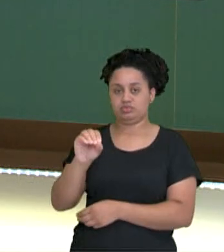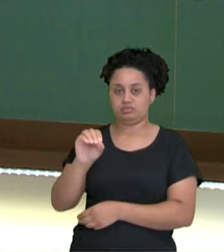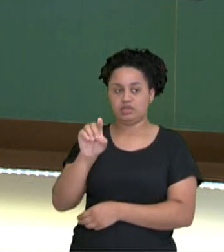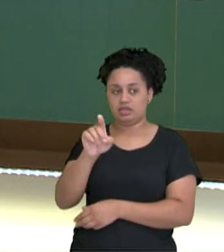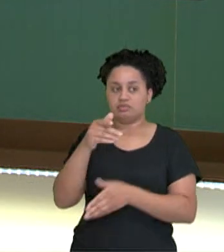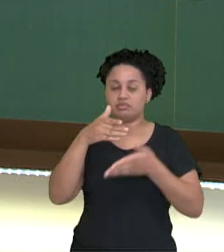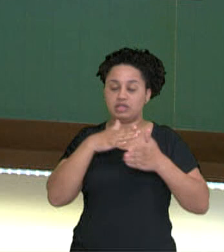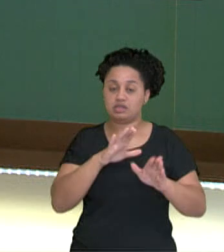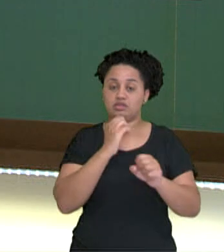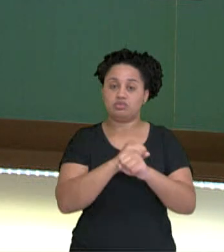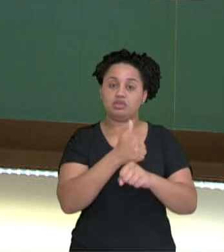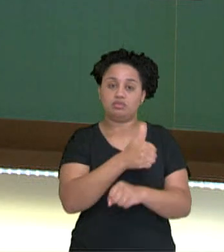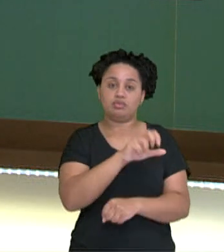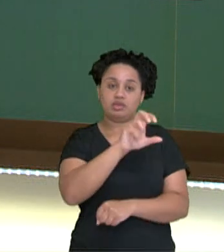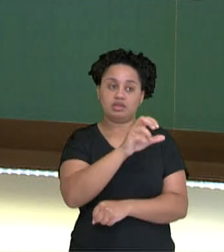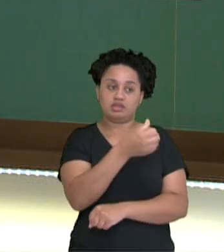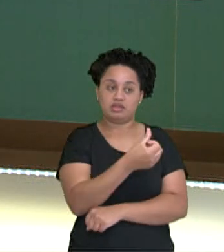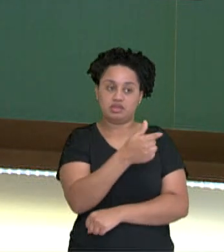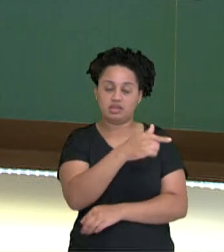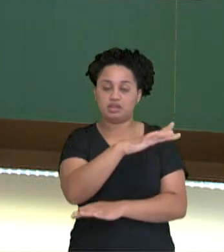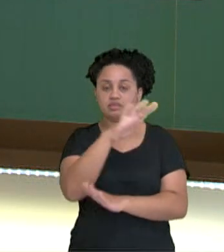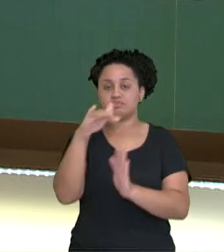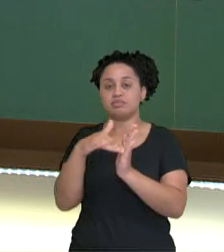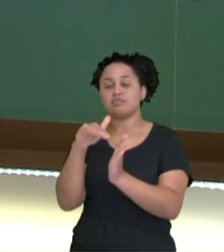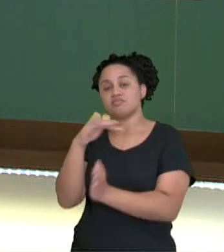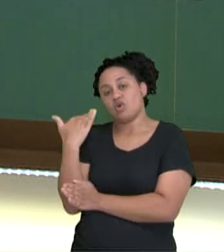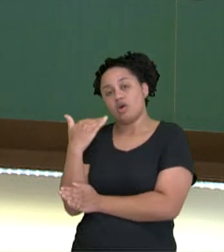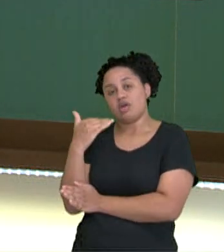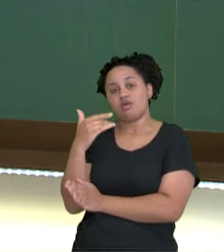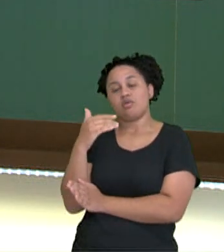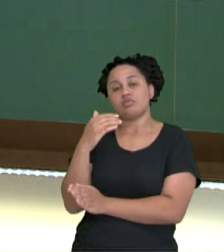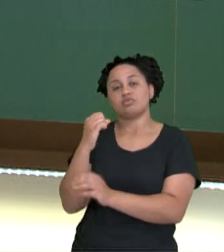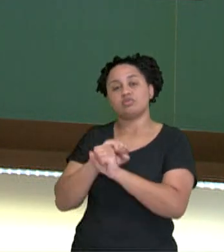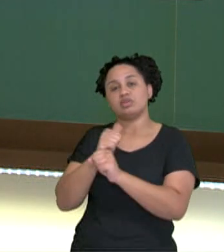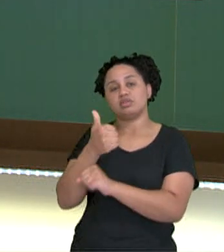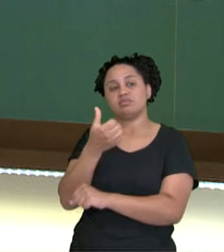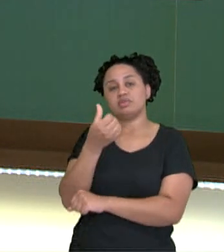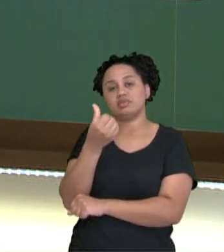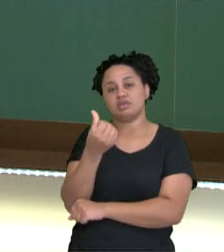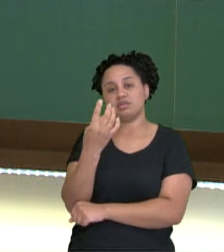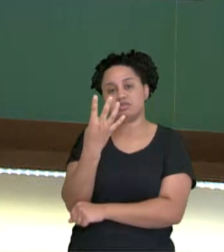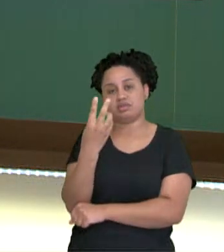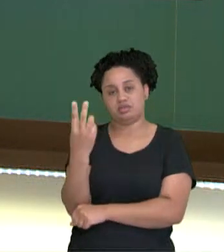em 1567 e faleceu em 1643.